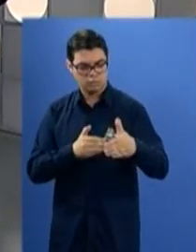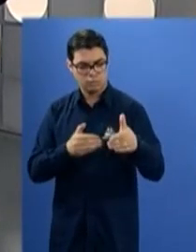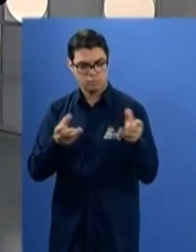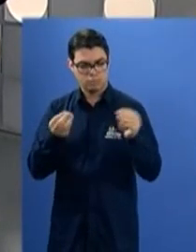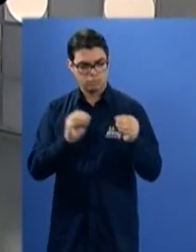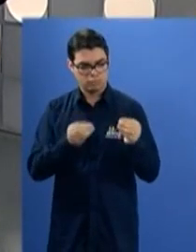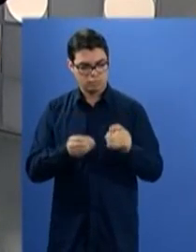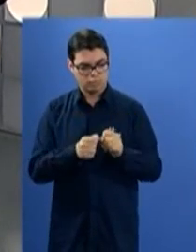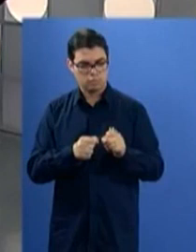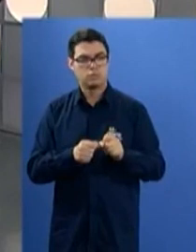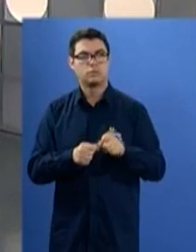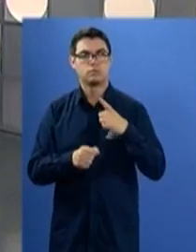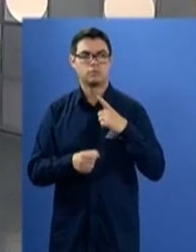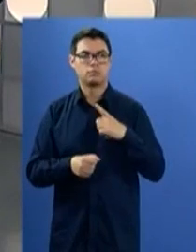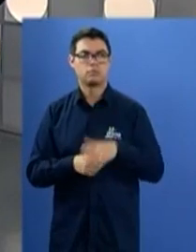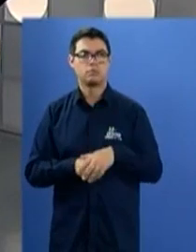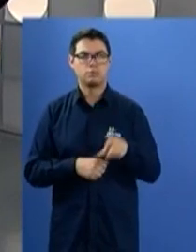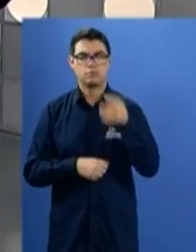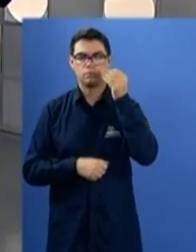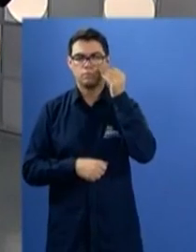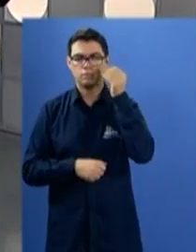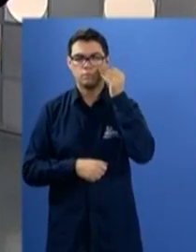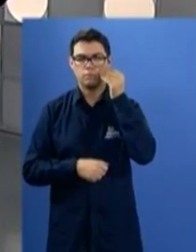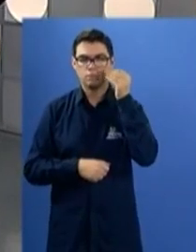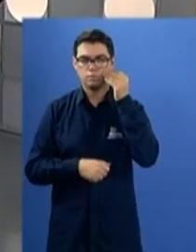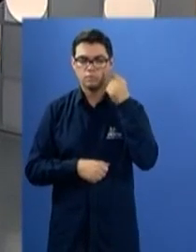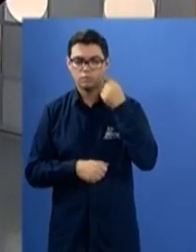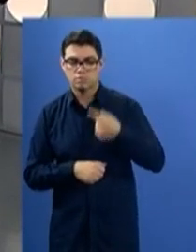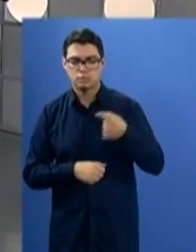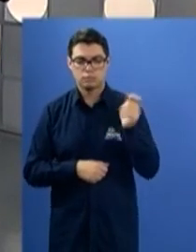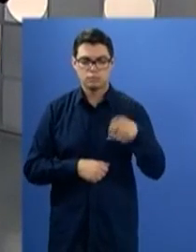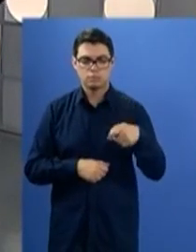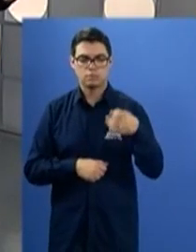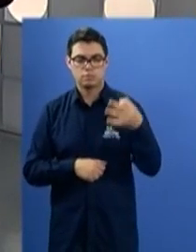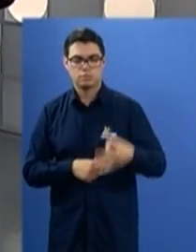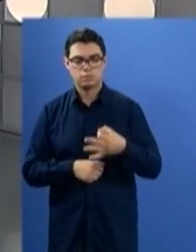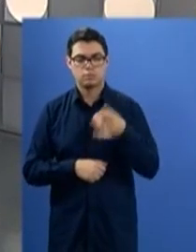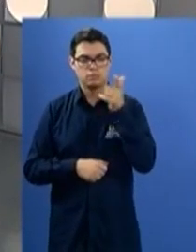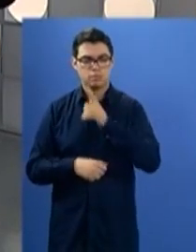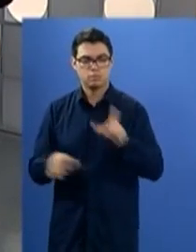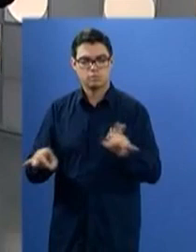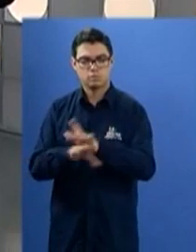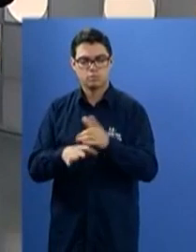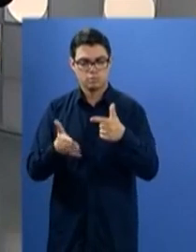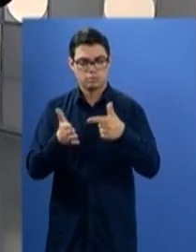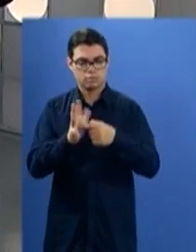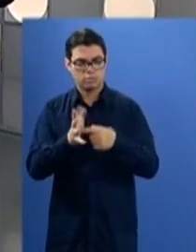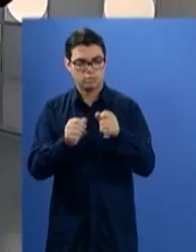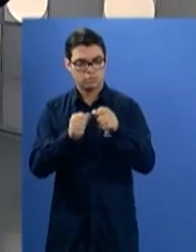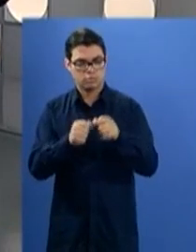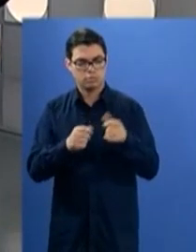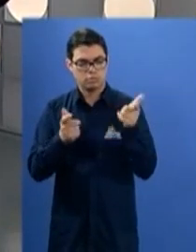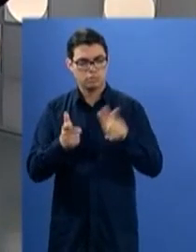os primeiros testes até o momento que ela está absolutamente pronta